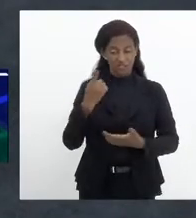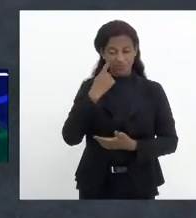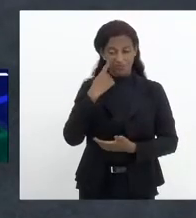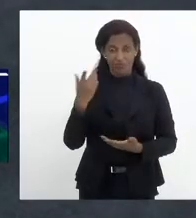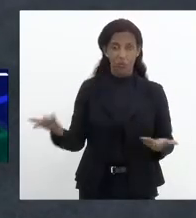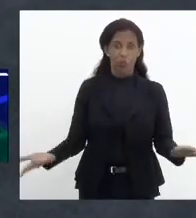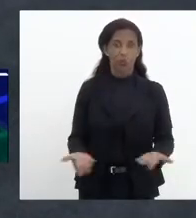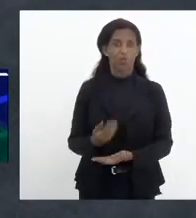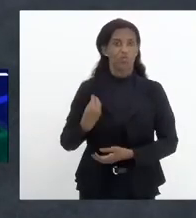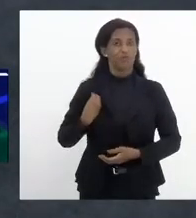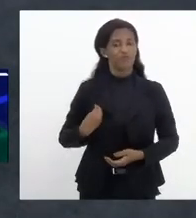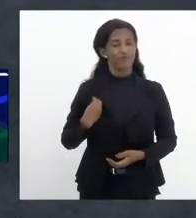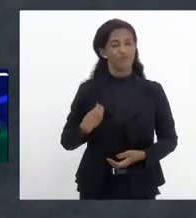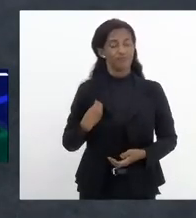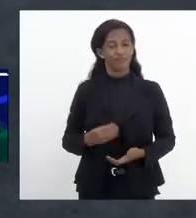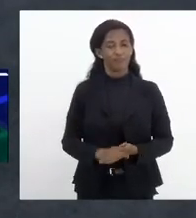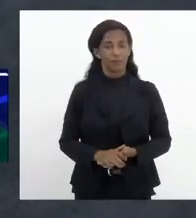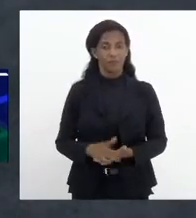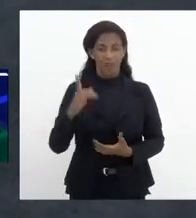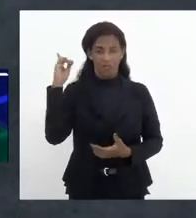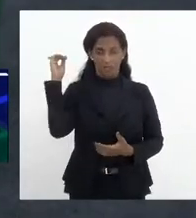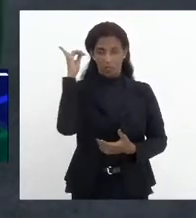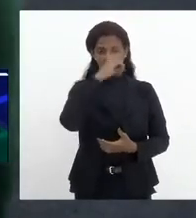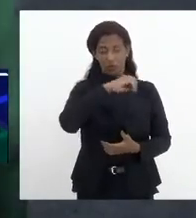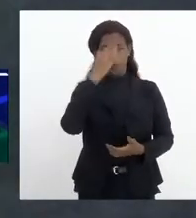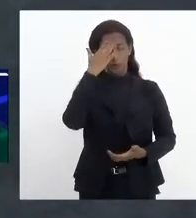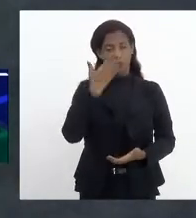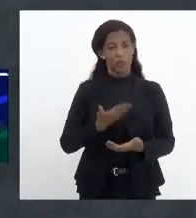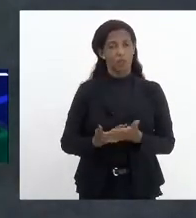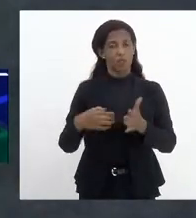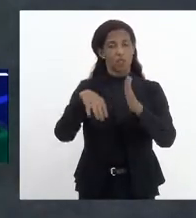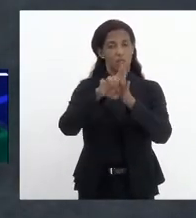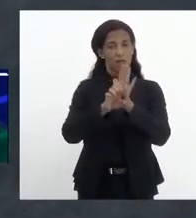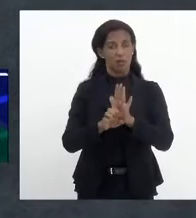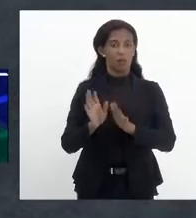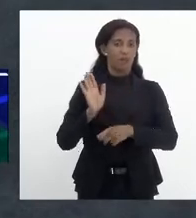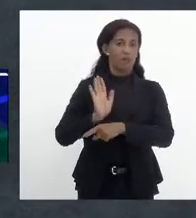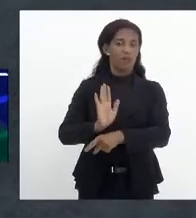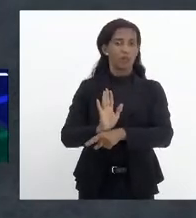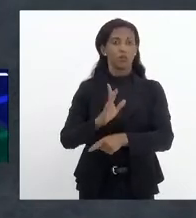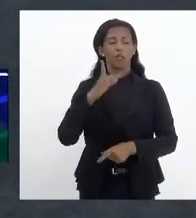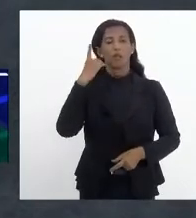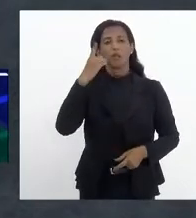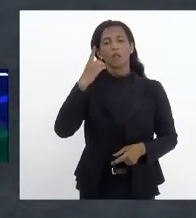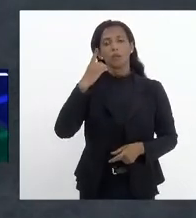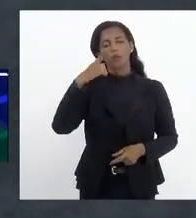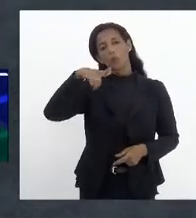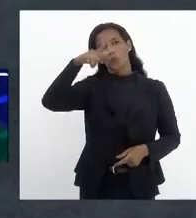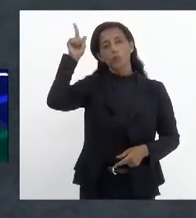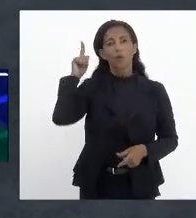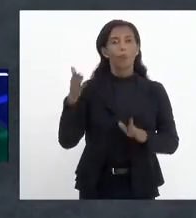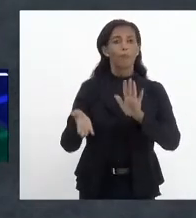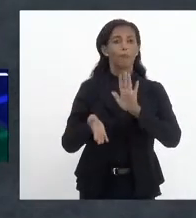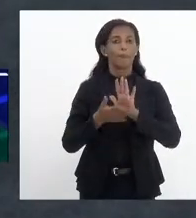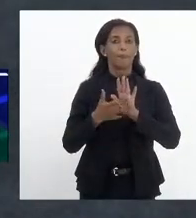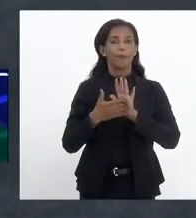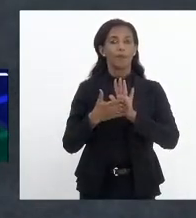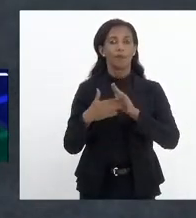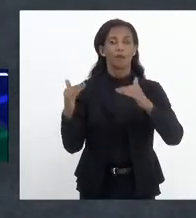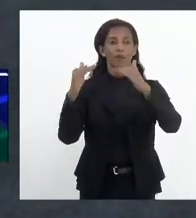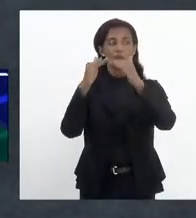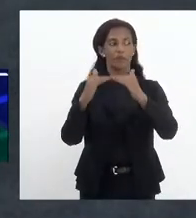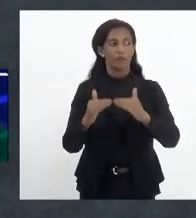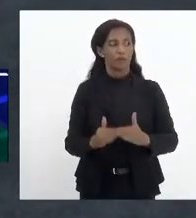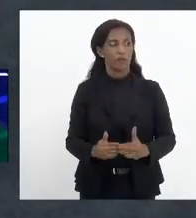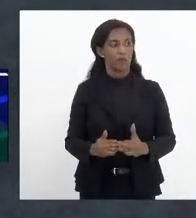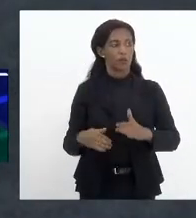nessa pandemia e acreditamos que essas emendas contribuem com a iniciativa do deputado Luiz Paulo. Então, o parecer é